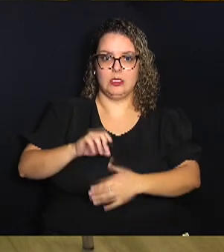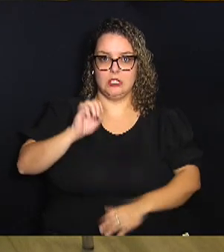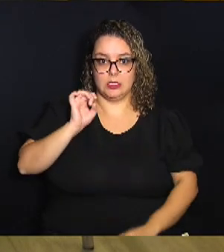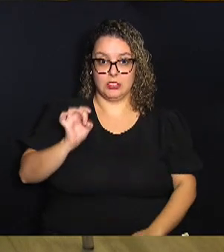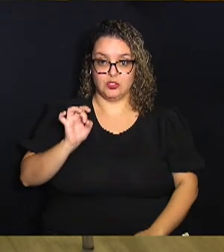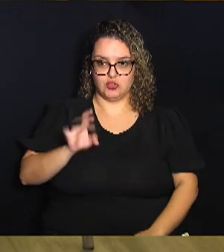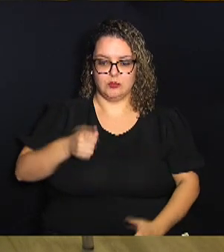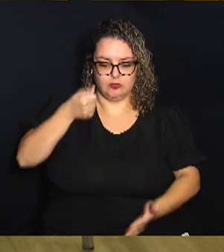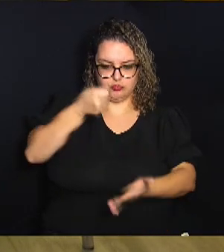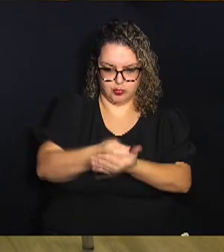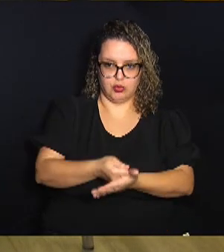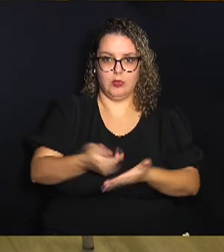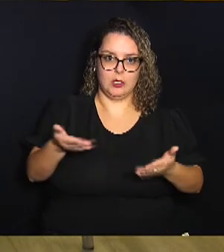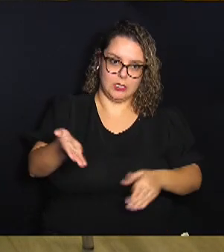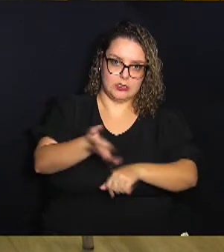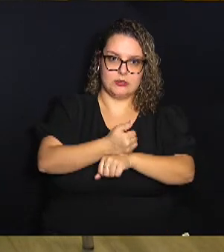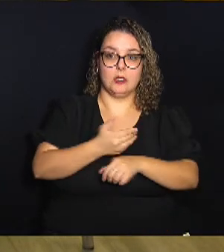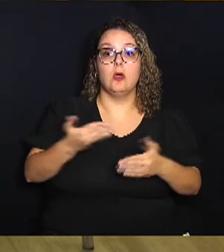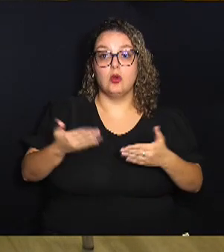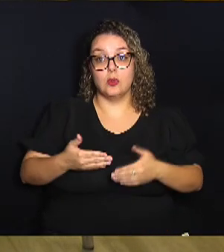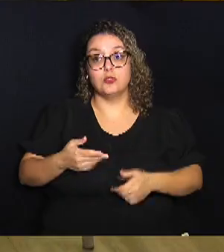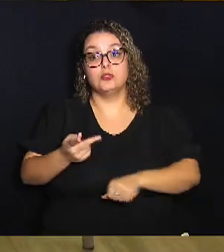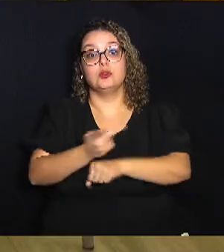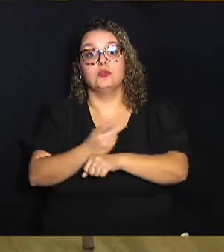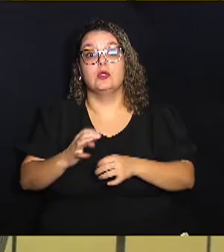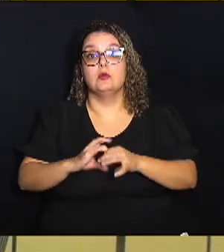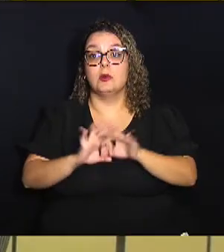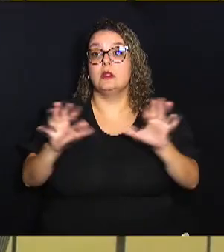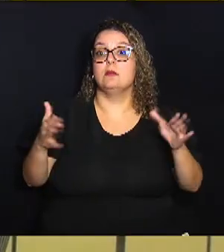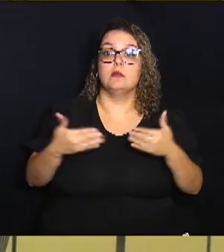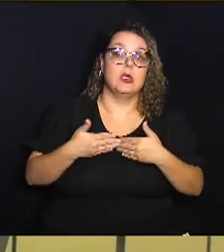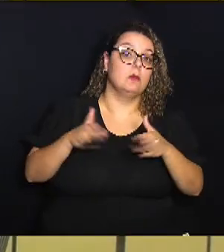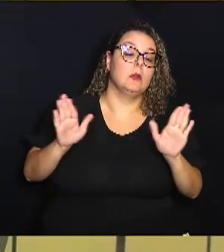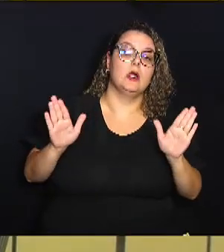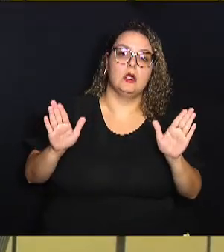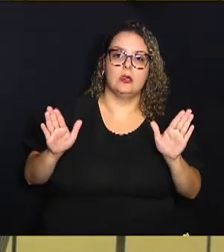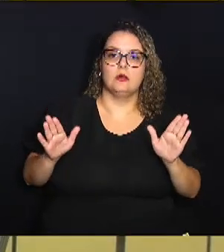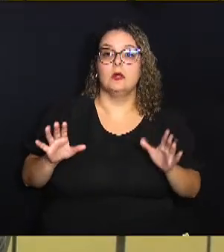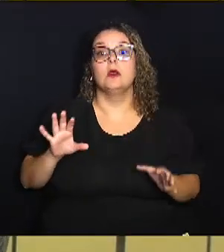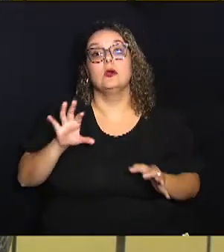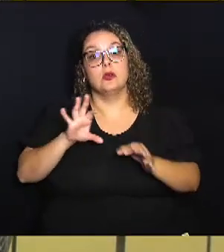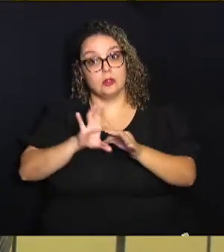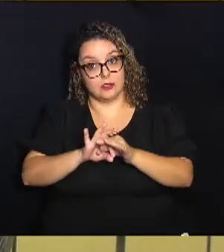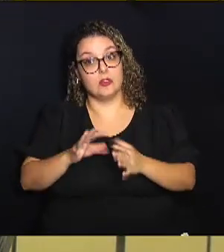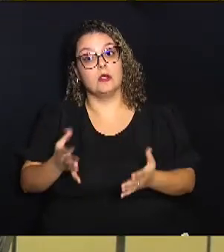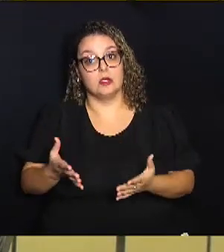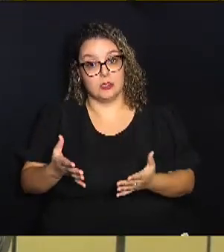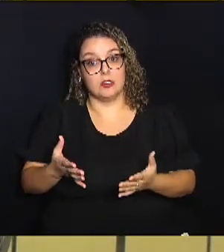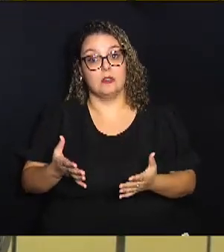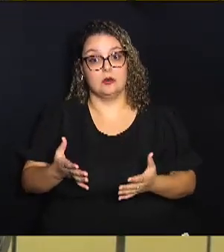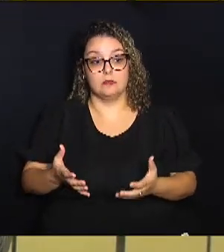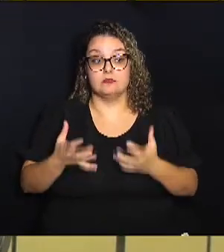antes, hoje essa geração que busca propósito, liberdade e conectividade, ela quer o quê? Ela quer